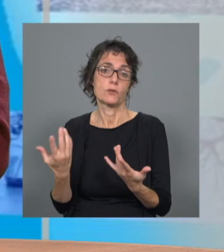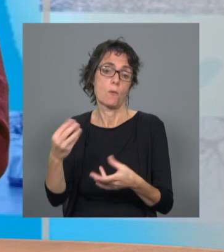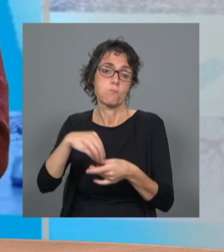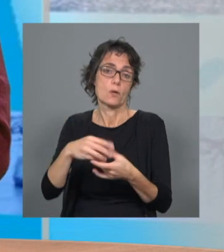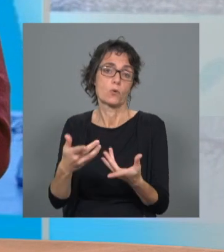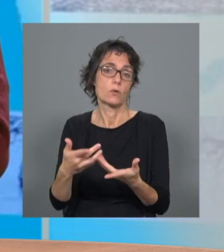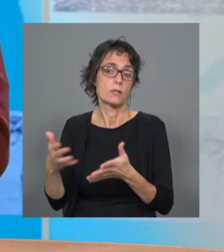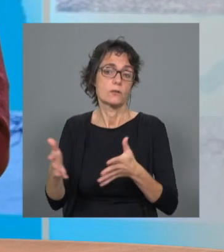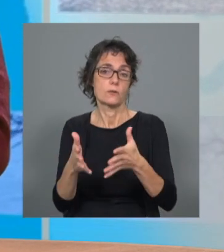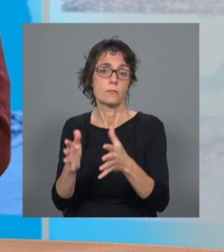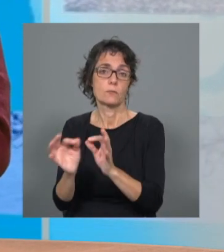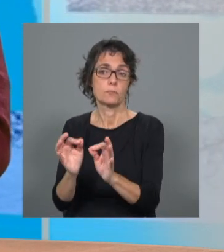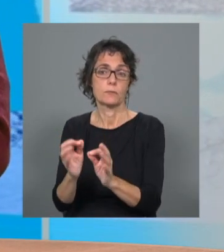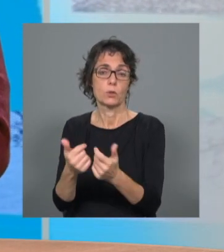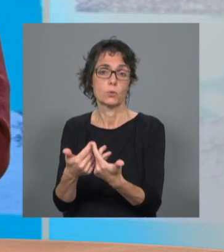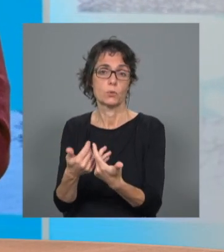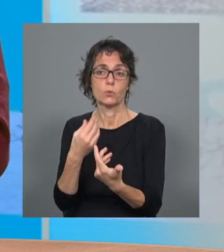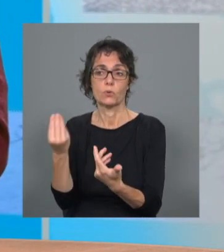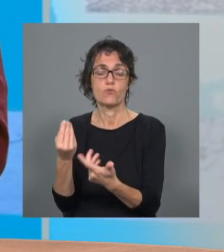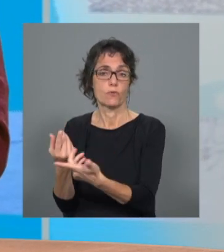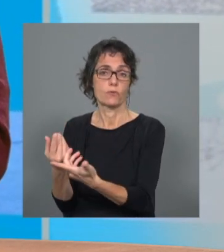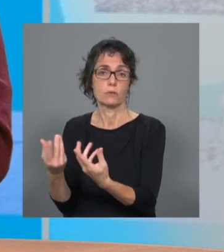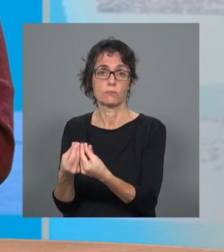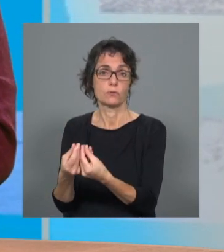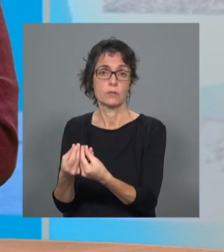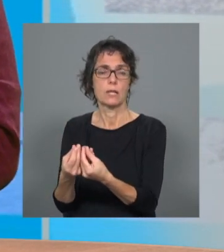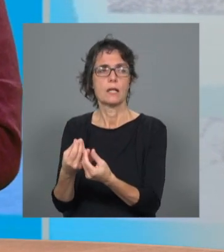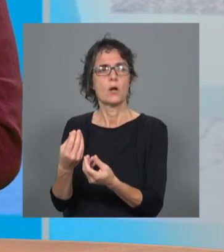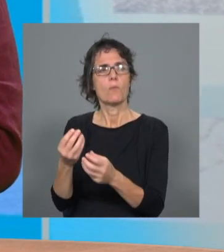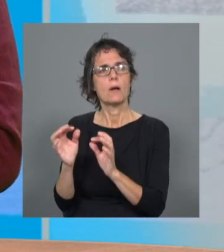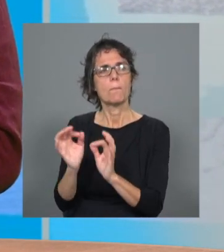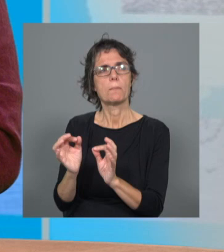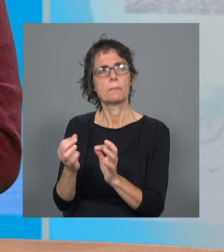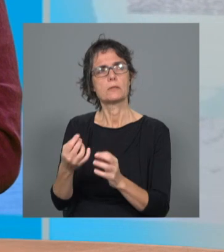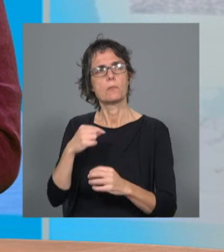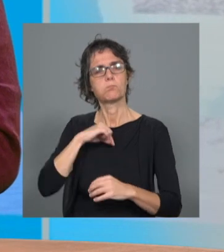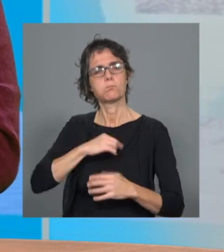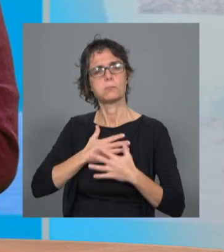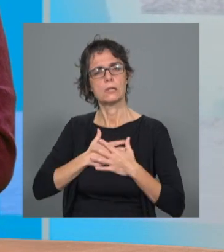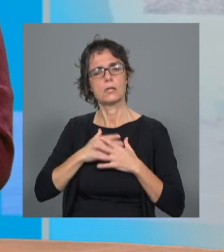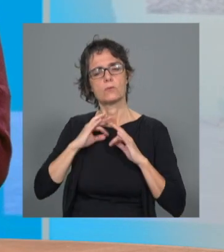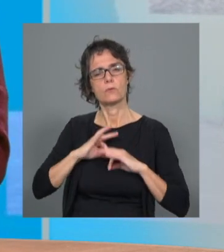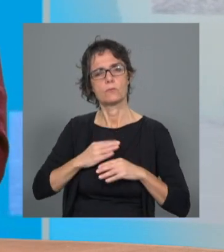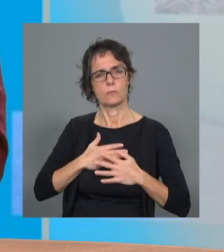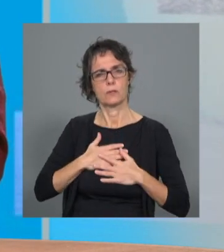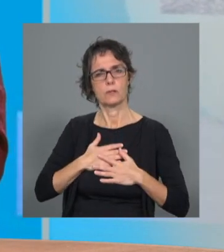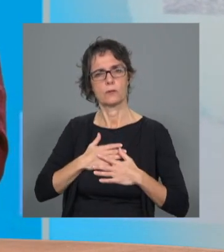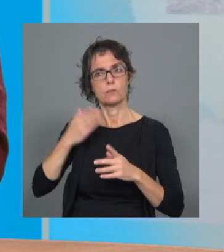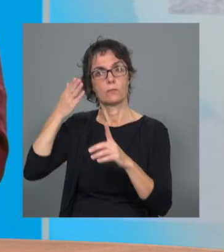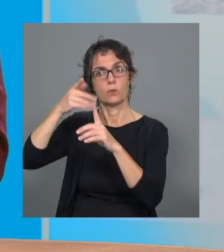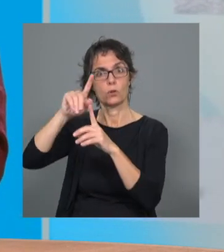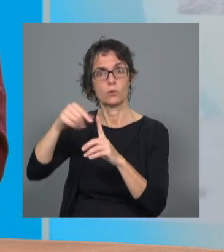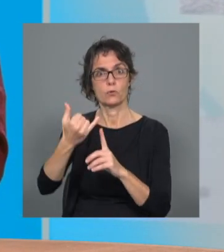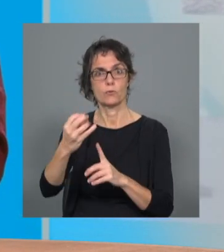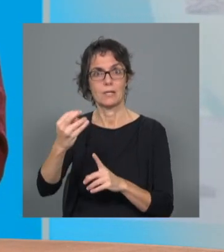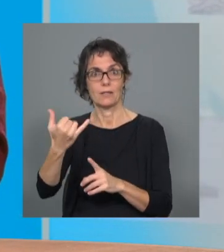do caminho de preparação que estes jovens estão a fazer, acima de tudo espiritual, para a jornada de 2023. Os